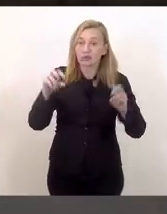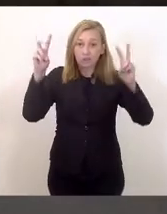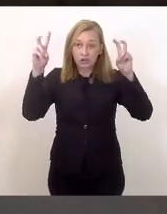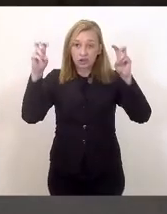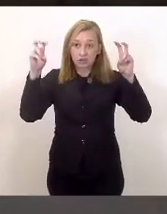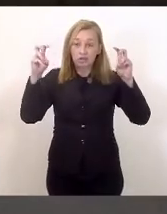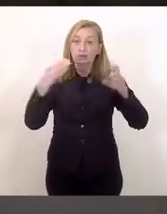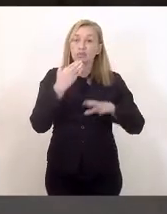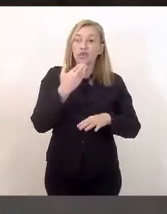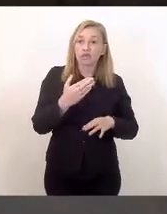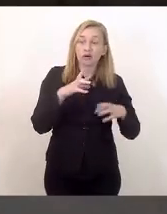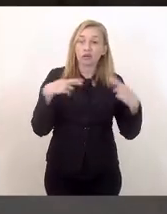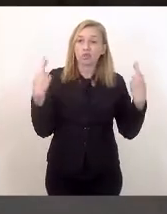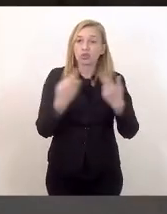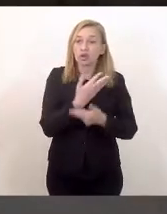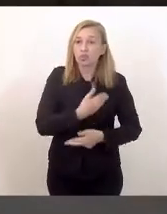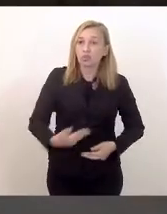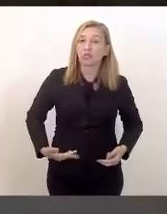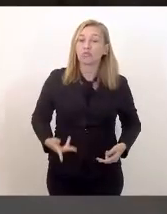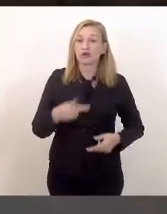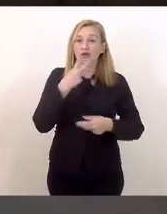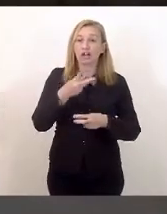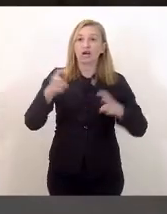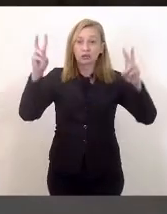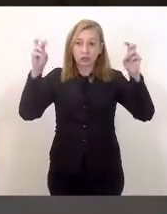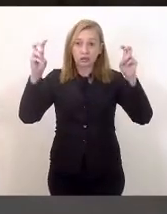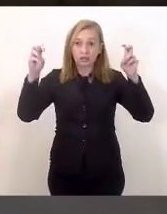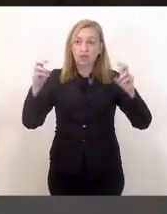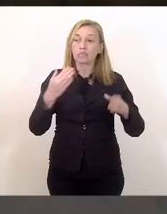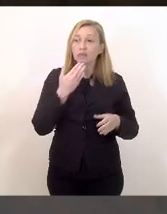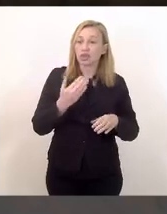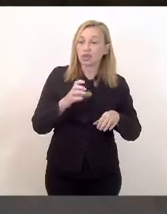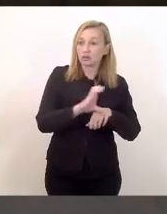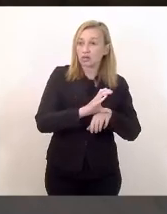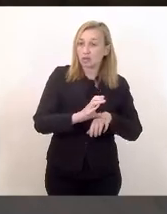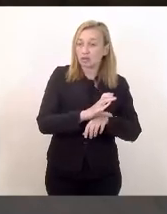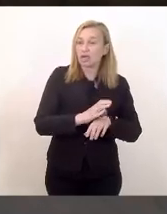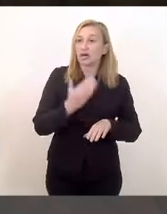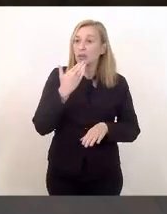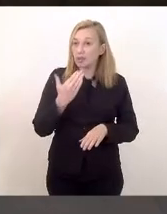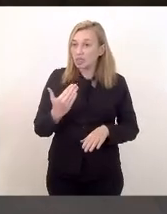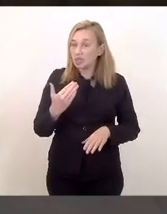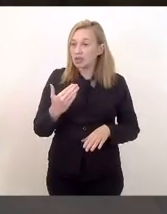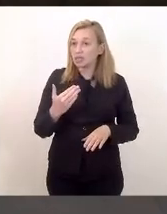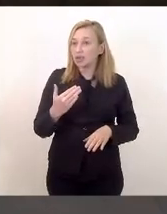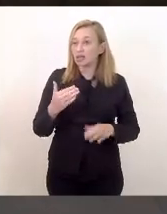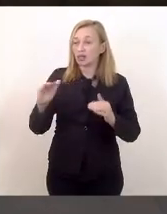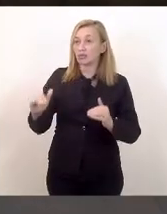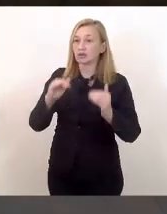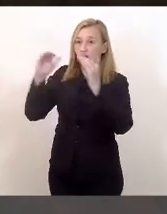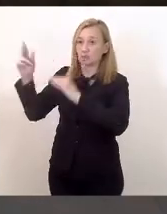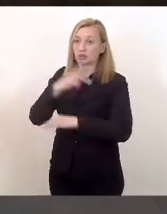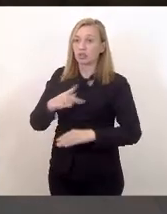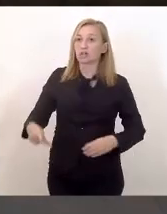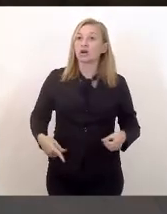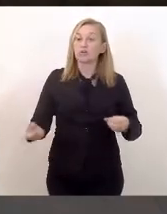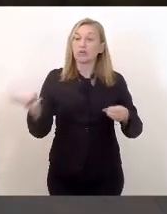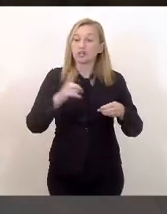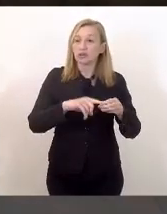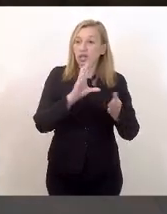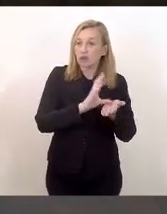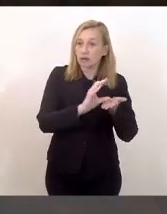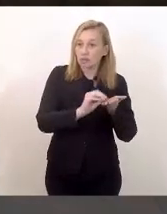com o autor, para tratar do tema. Então, o parecer pela constitucionalidade, queria solicitar a Vossa Excelência, ao autor, que ele só retornasse em pauta